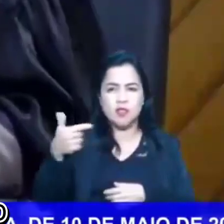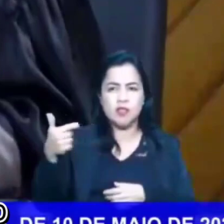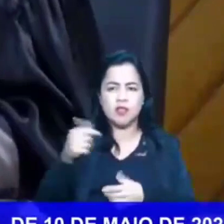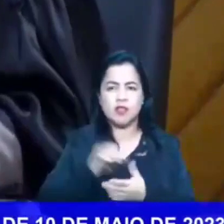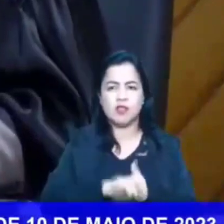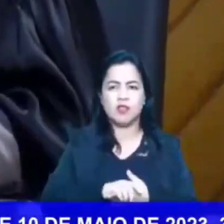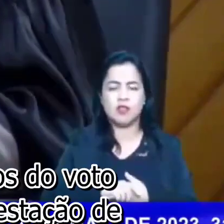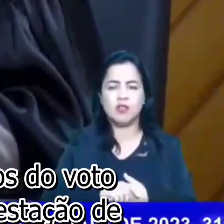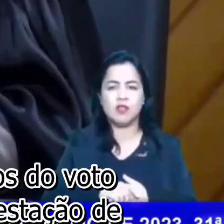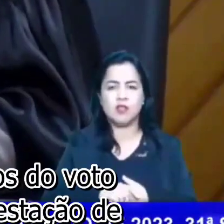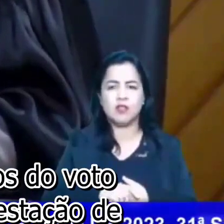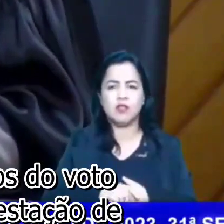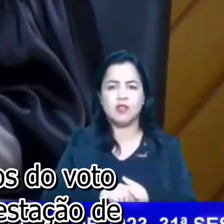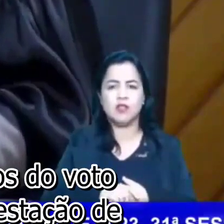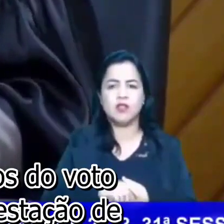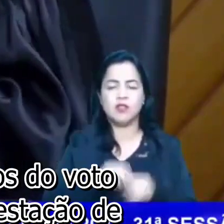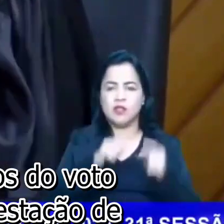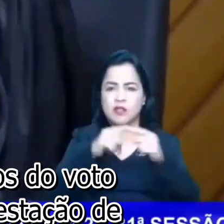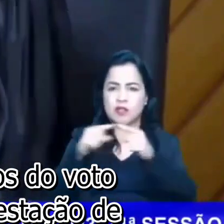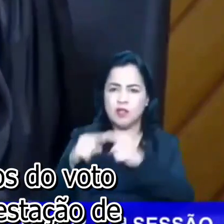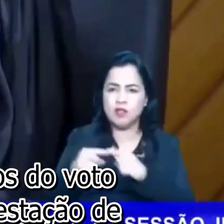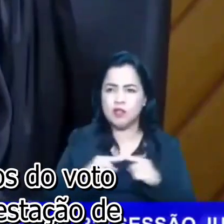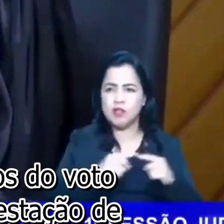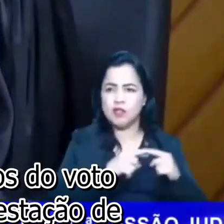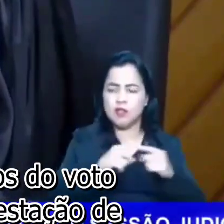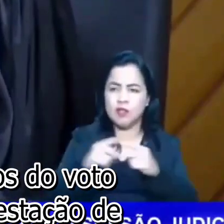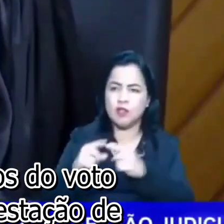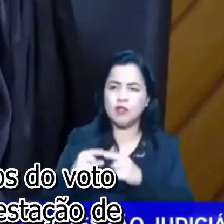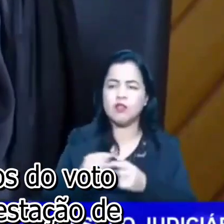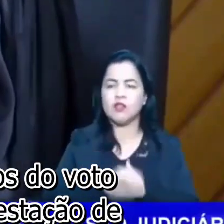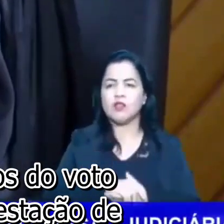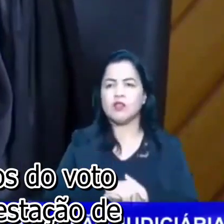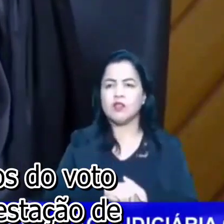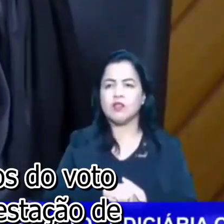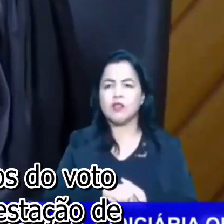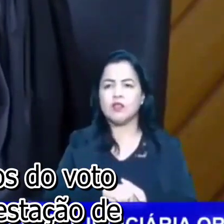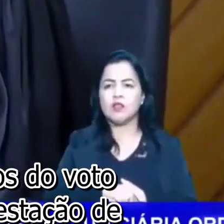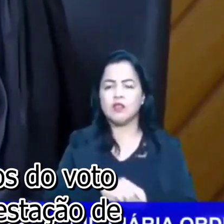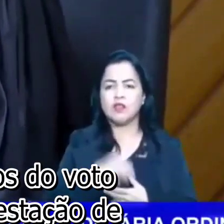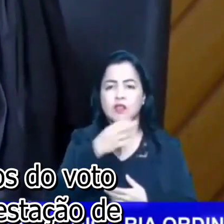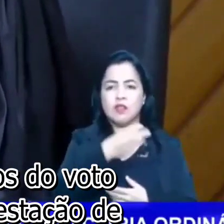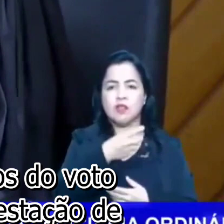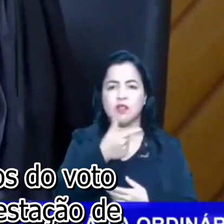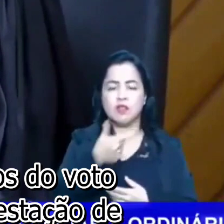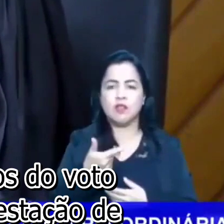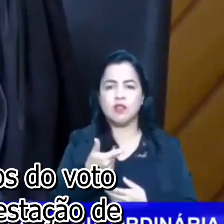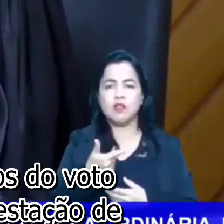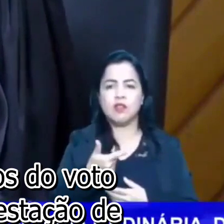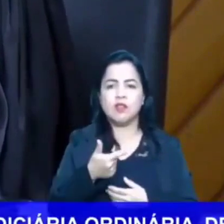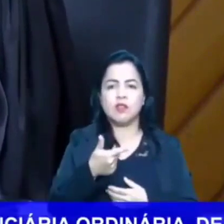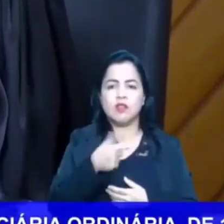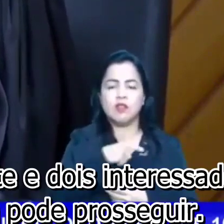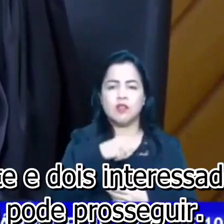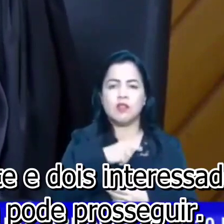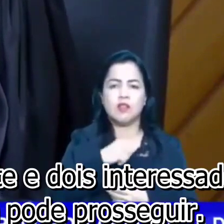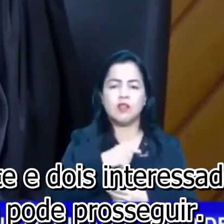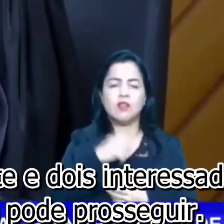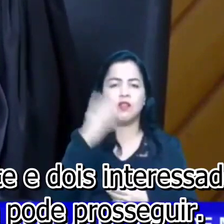conta aprovada com ressalva à unanimidade nos termos do voto do relator. Item 32, doutor Paulo, prestação de